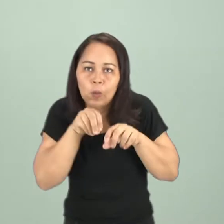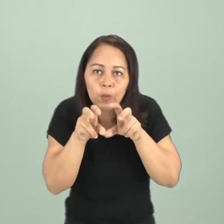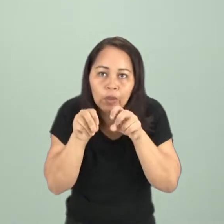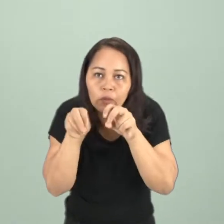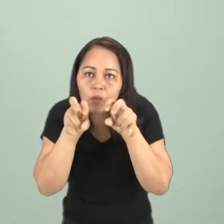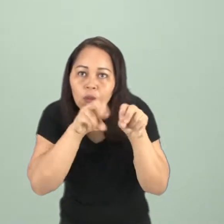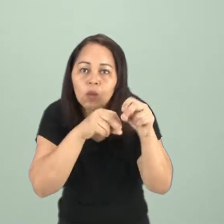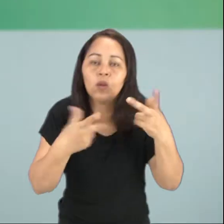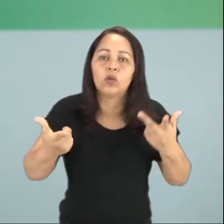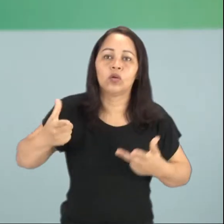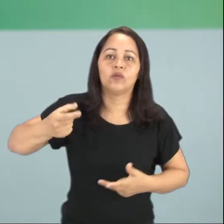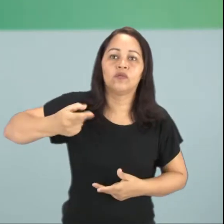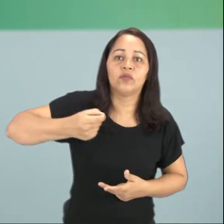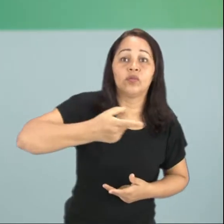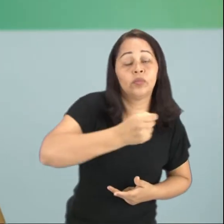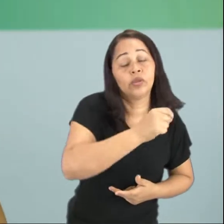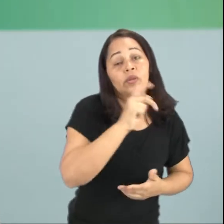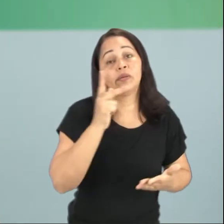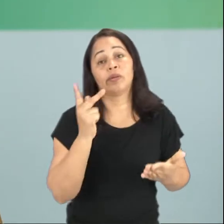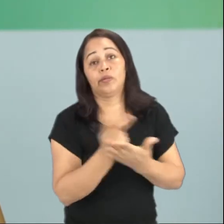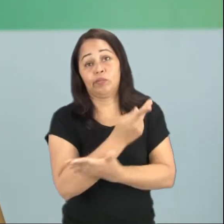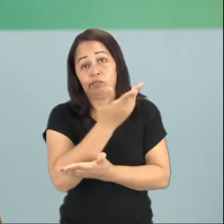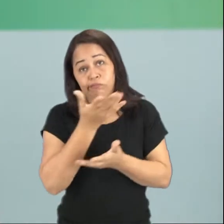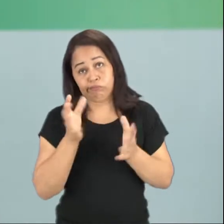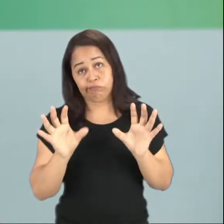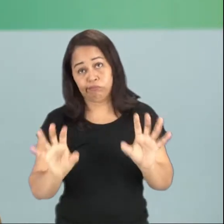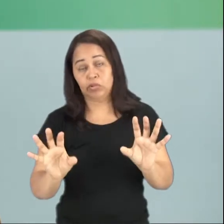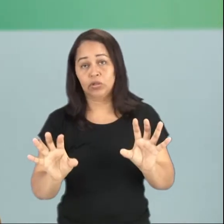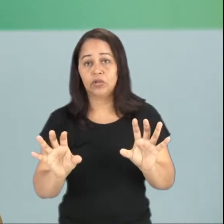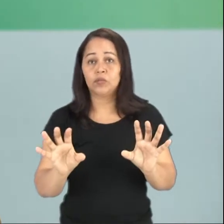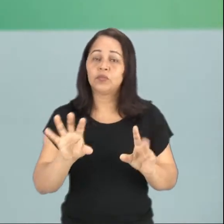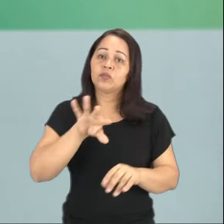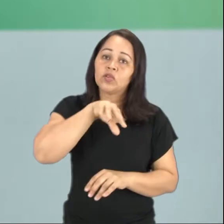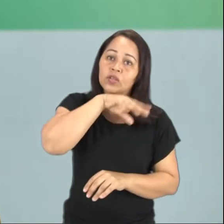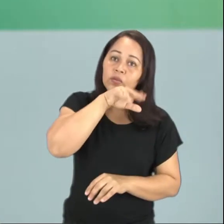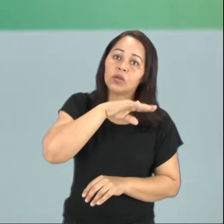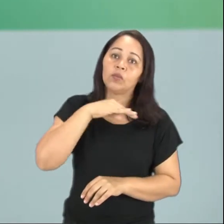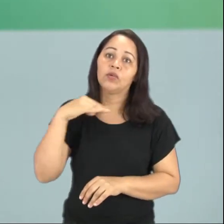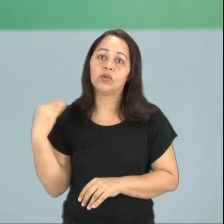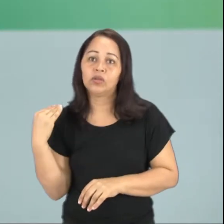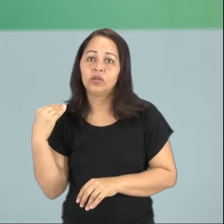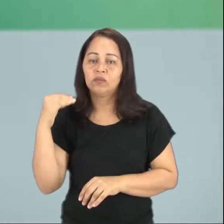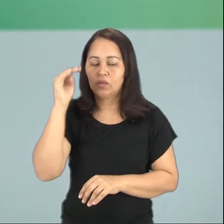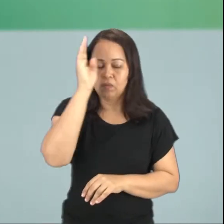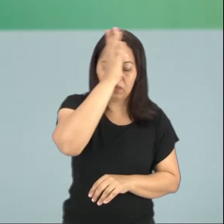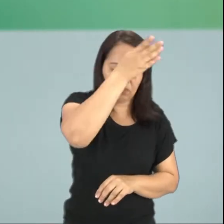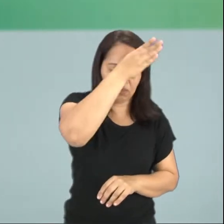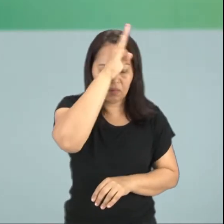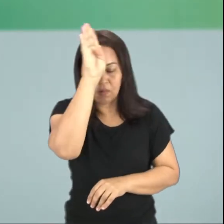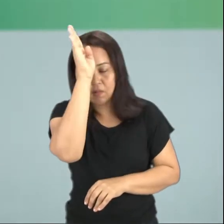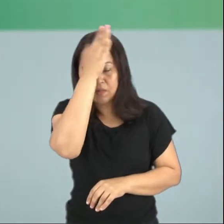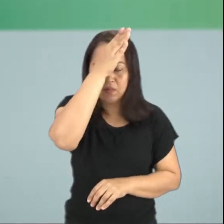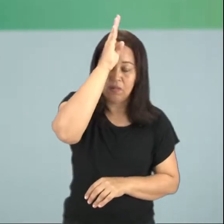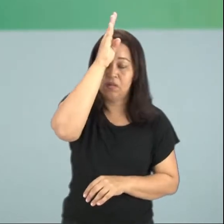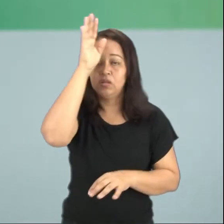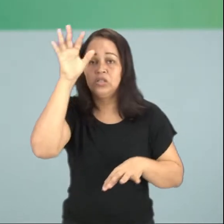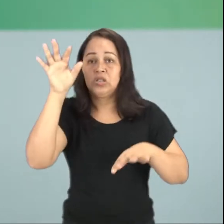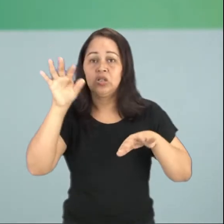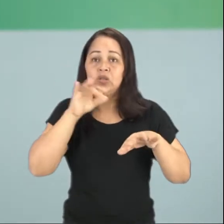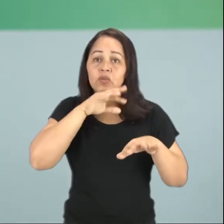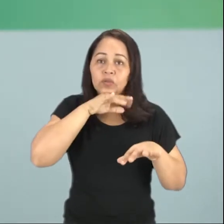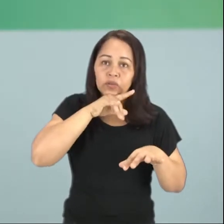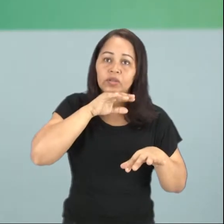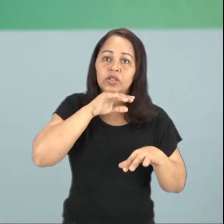besouros, né? E aí o que aconteceu? Esses animais, os que não morriam, ficavam meio tontos ali, meio zanzos, e